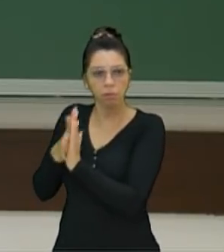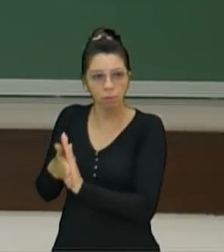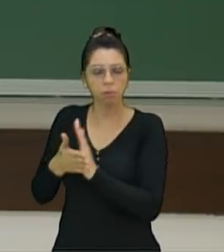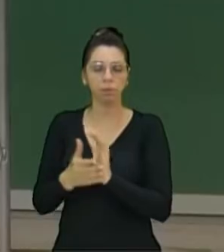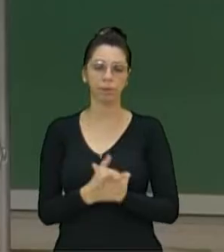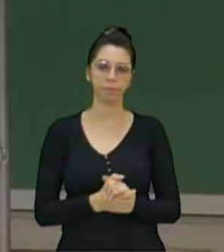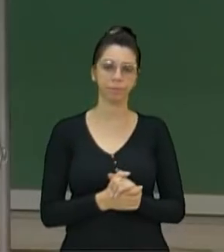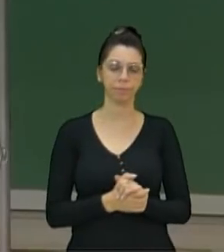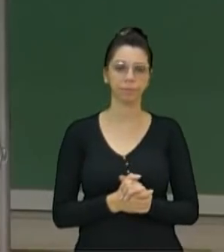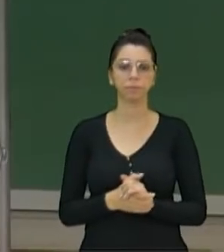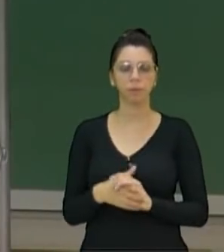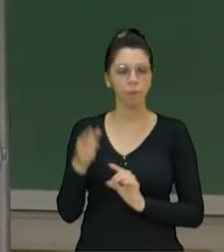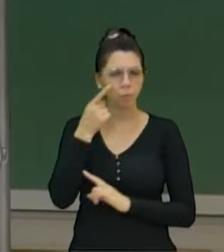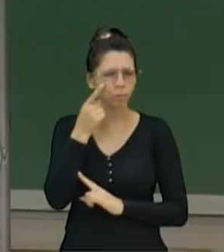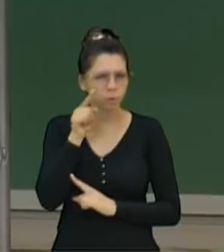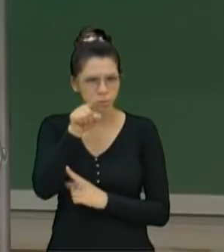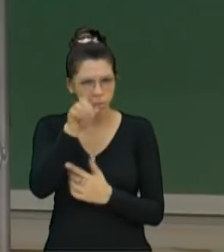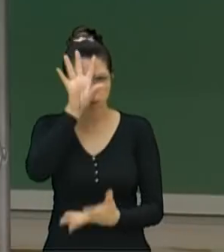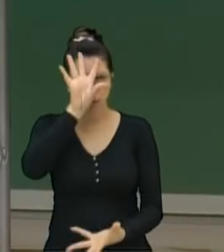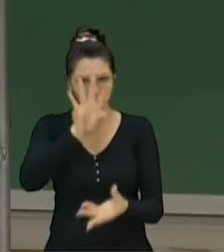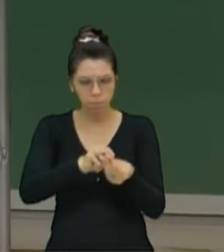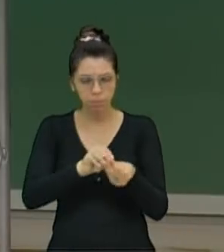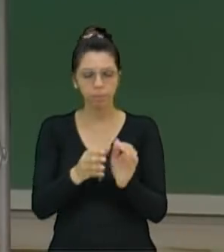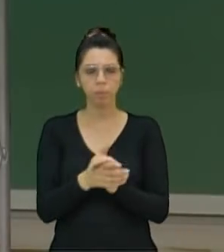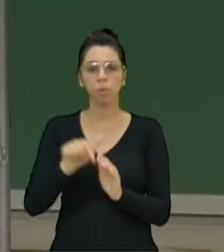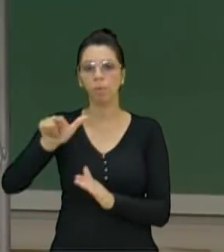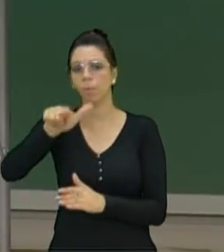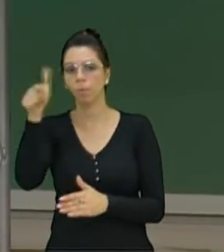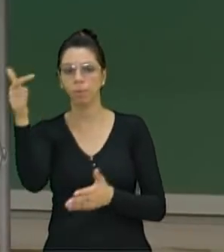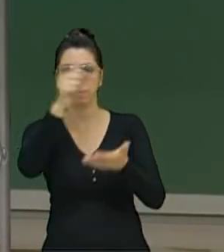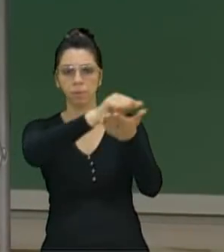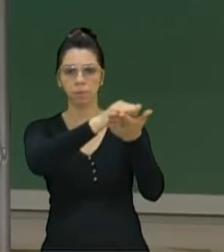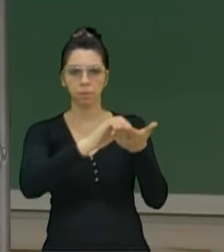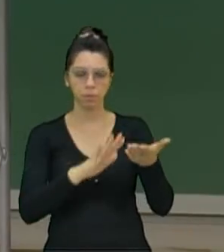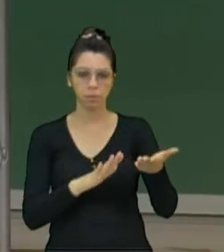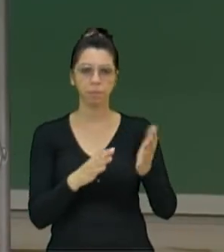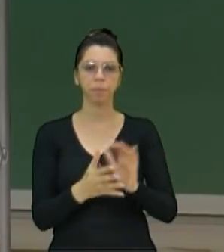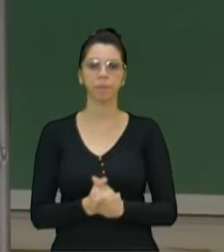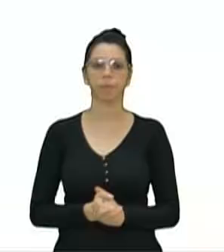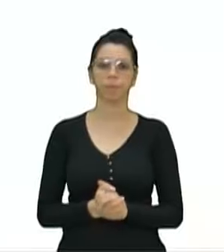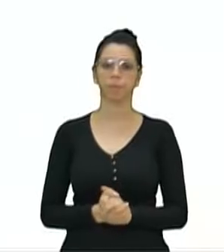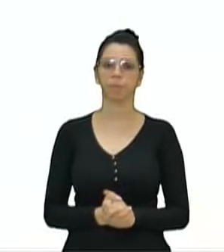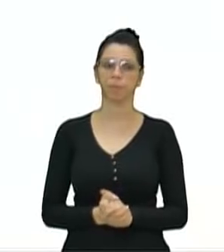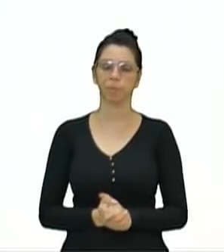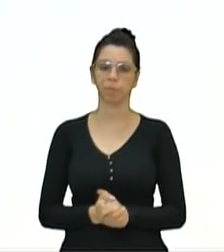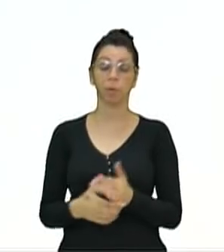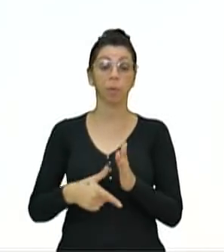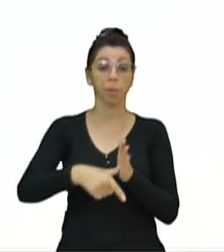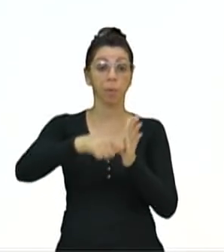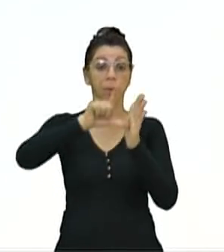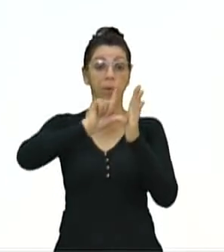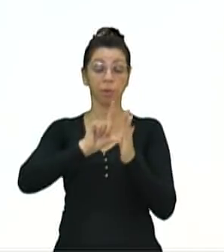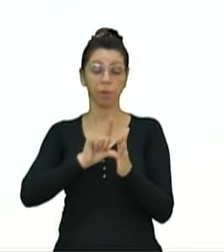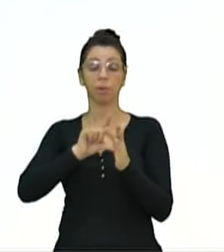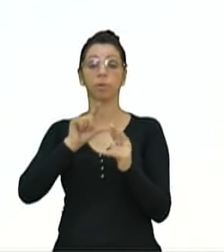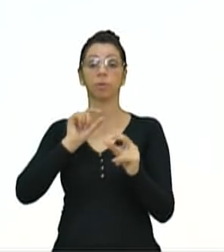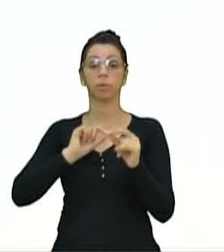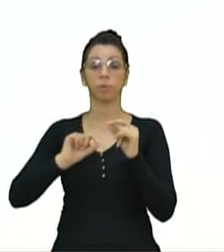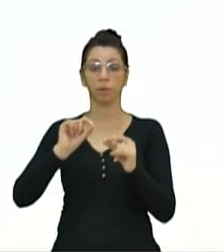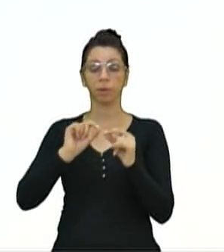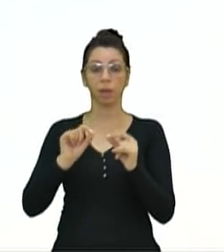Vamos ver se você realmente está entendendo. Temos mais um quiz aqui e ele diz o seguinte. Antes de alcançar